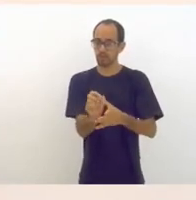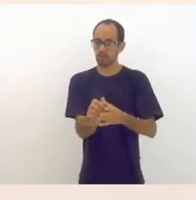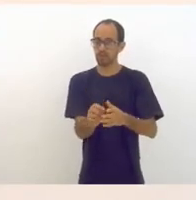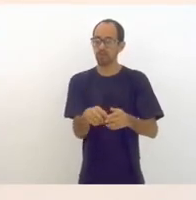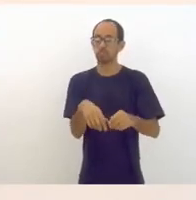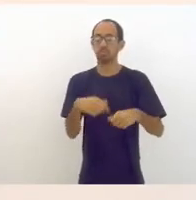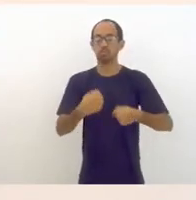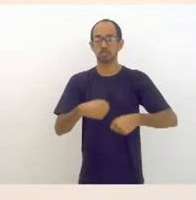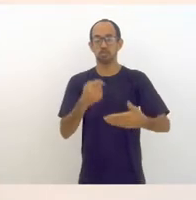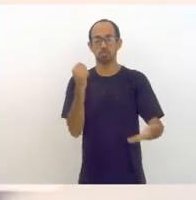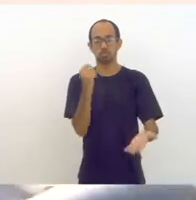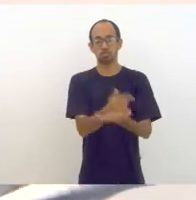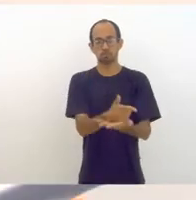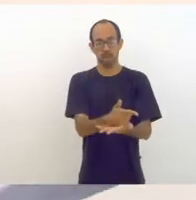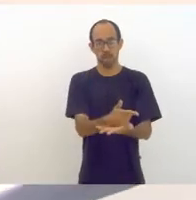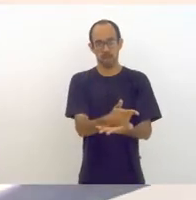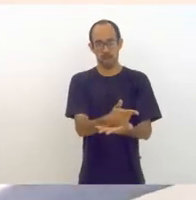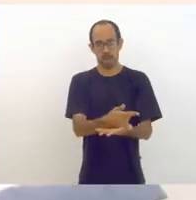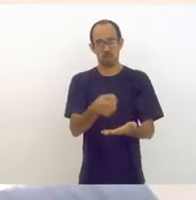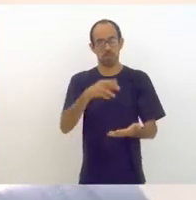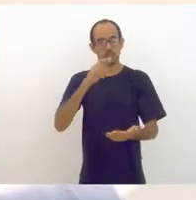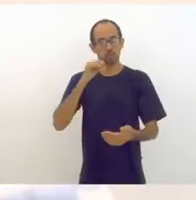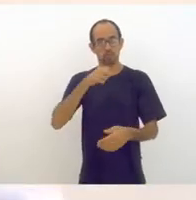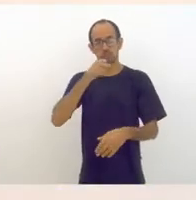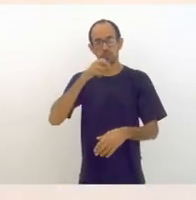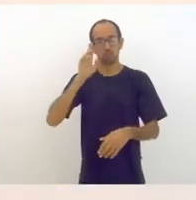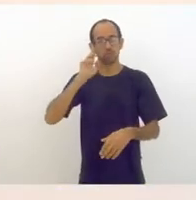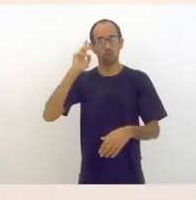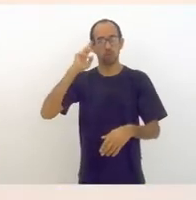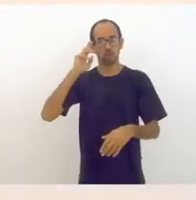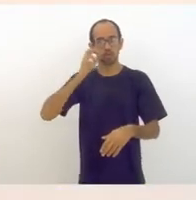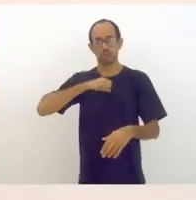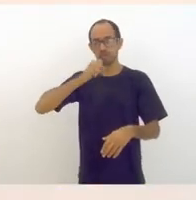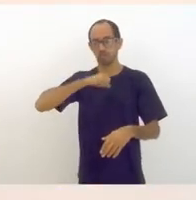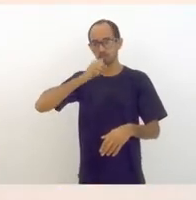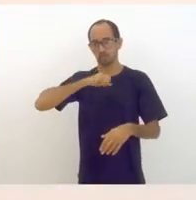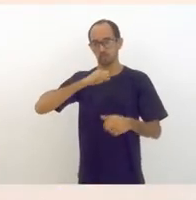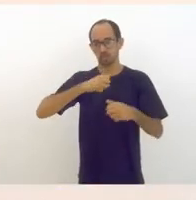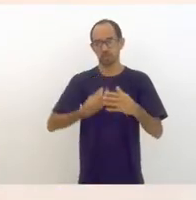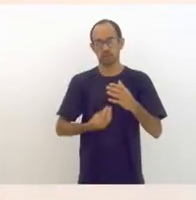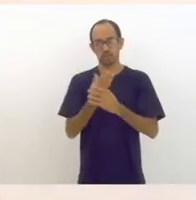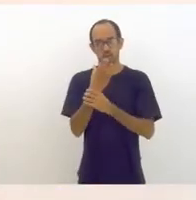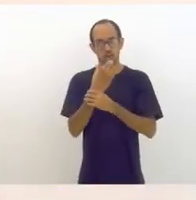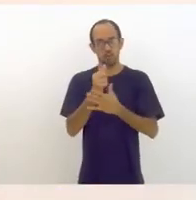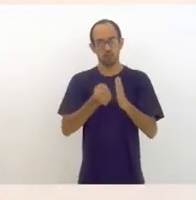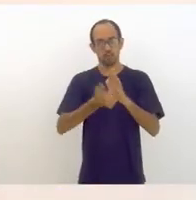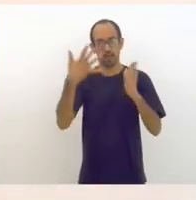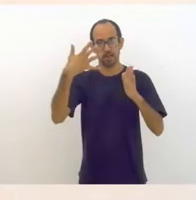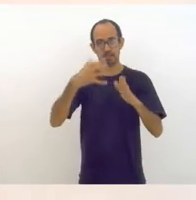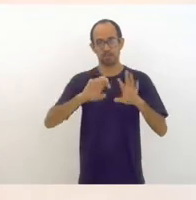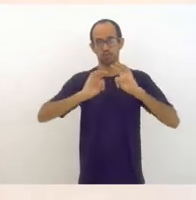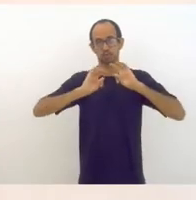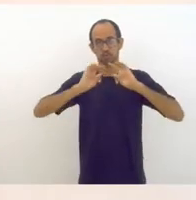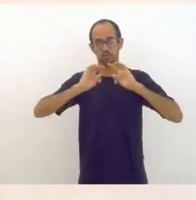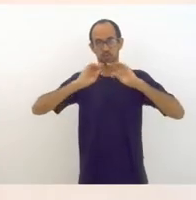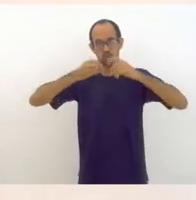Se criou área de proteção de todo jeito, todos os lugares, e não tem uma única que